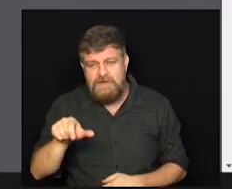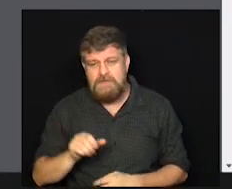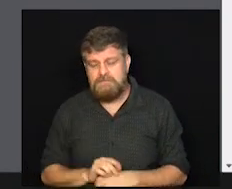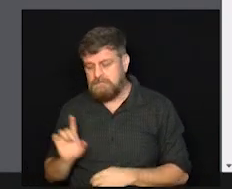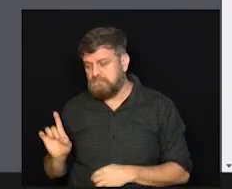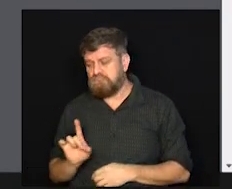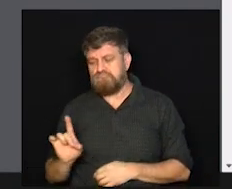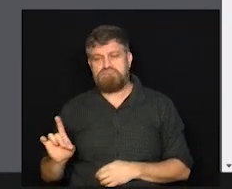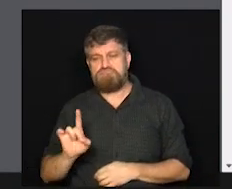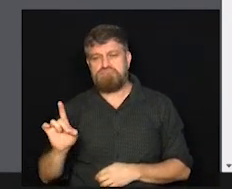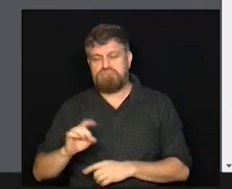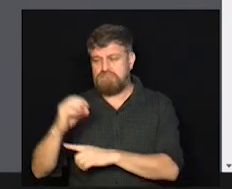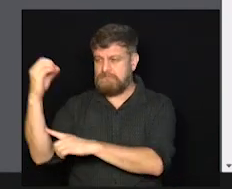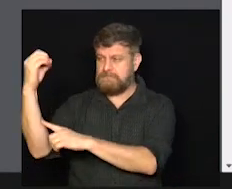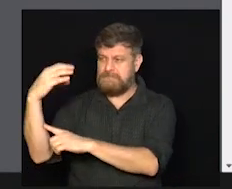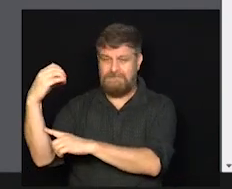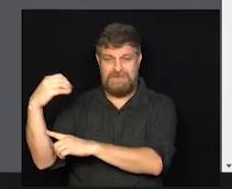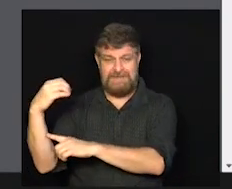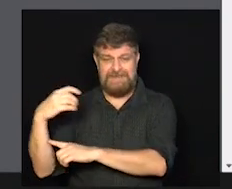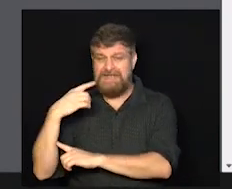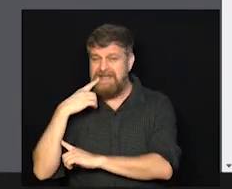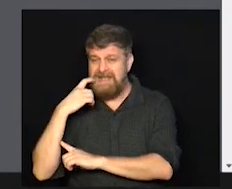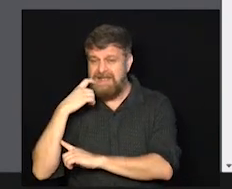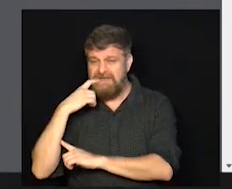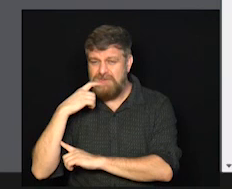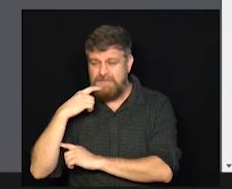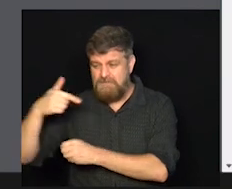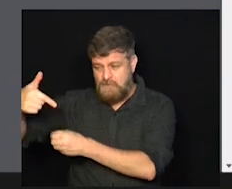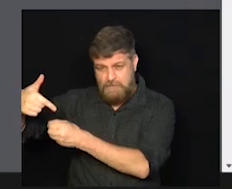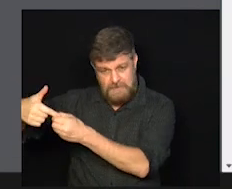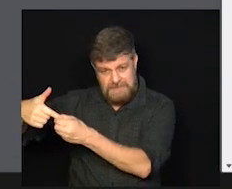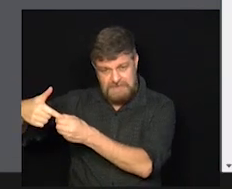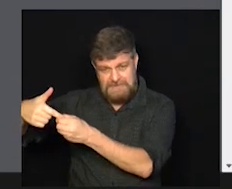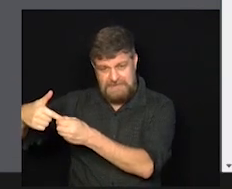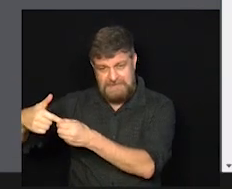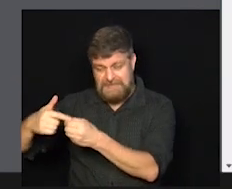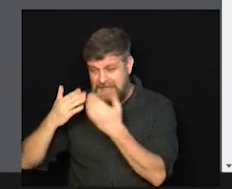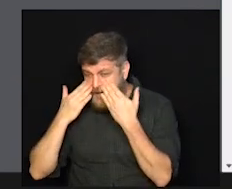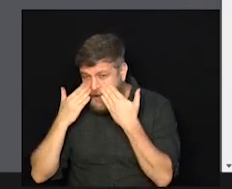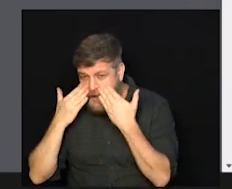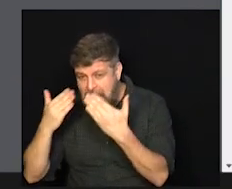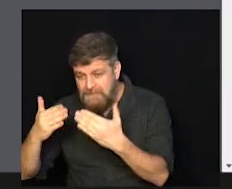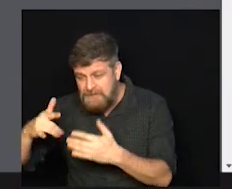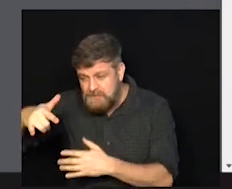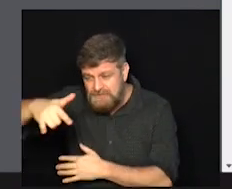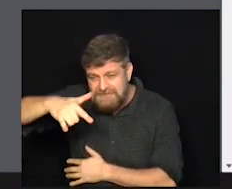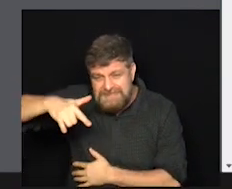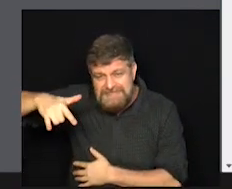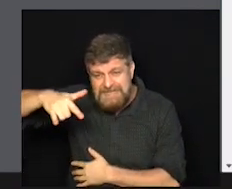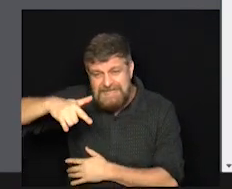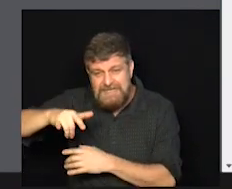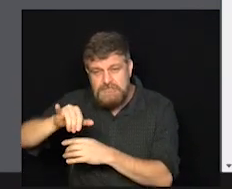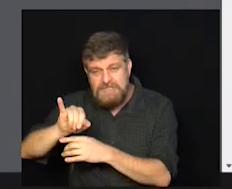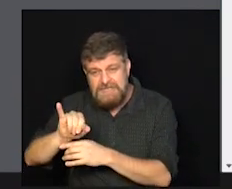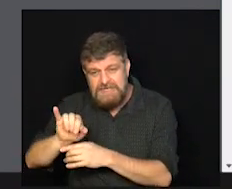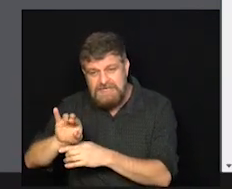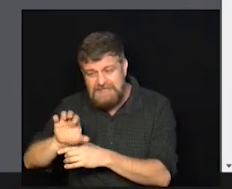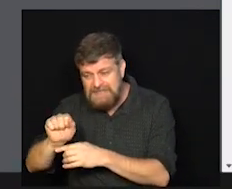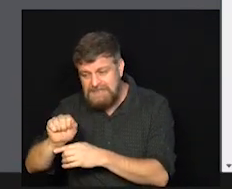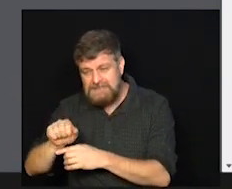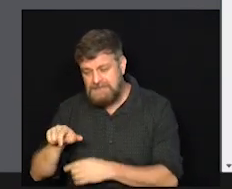pelo semáforo do posto Shell, ali na frente do satélite Iris, desceu a primeira direita, vai reto até o